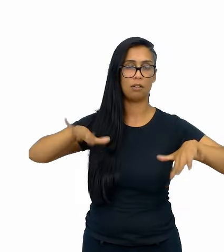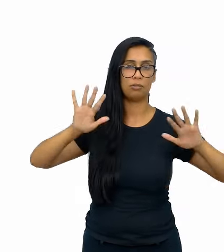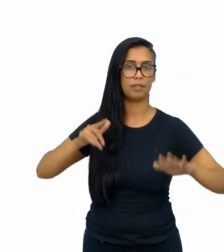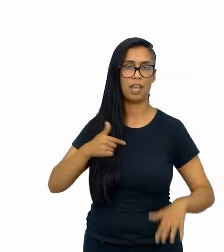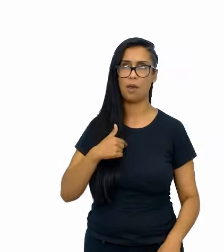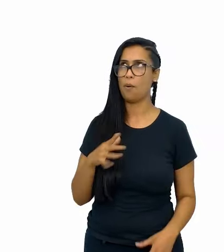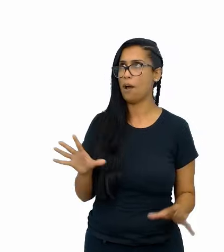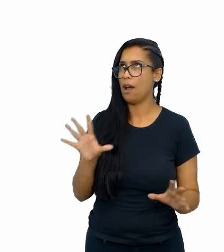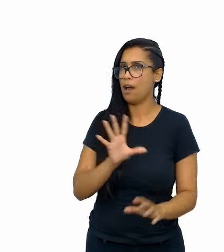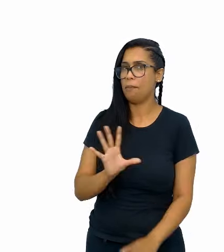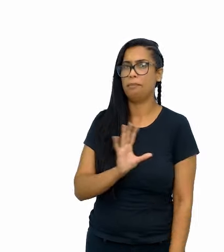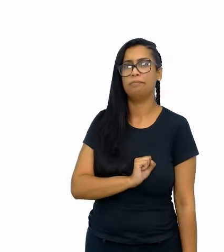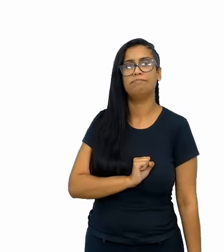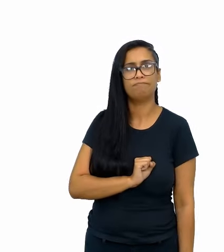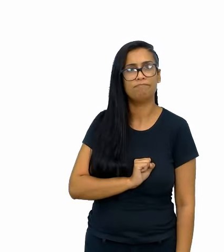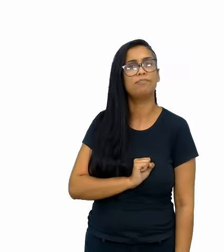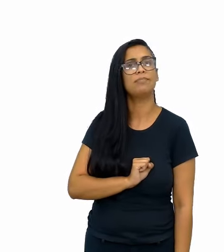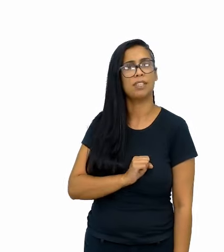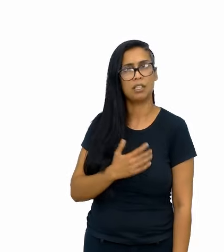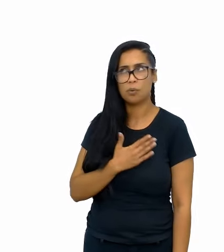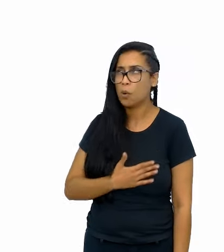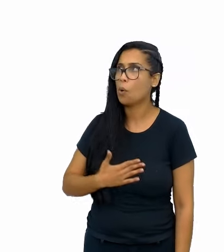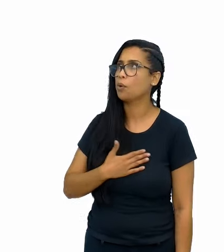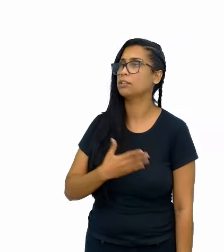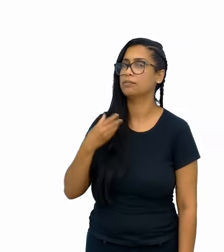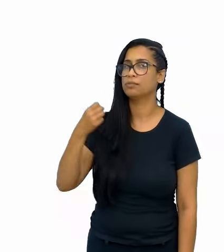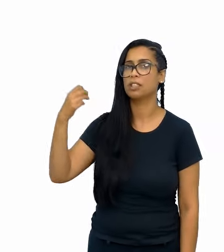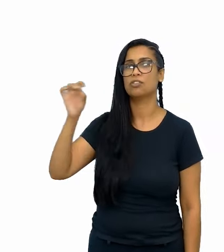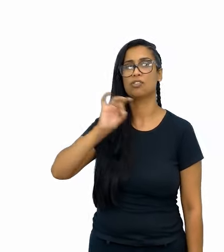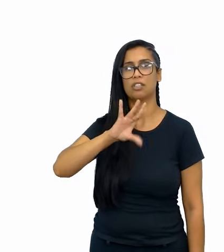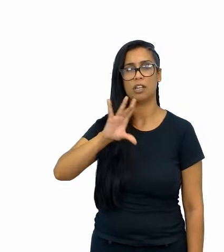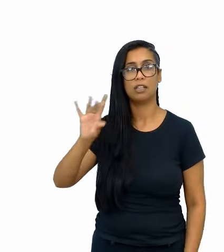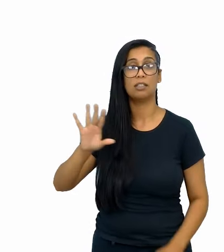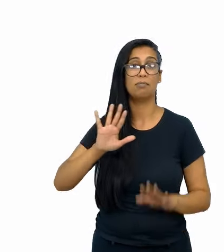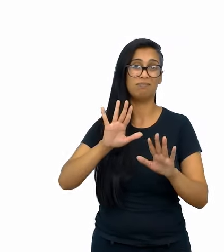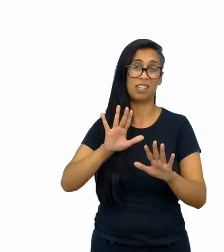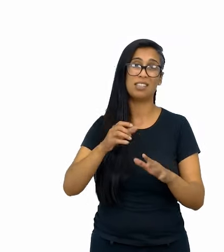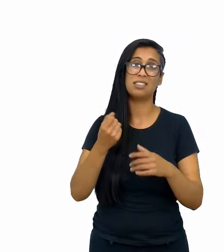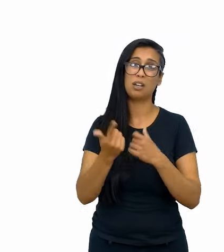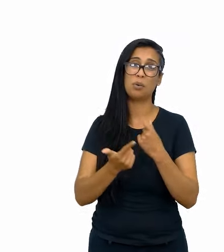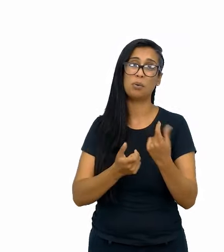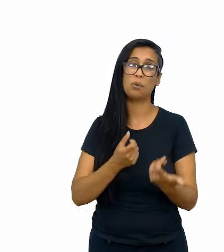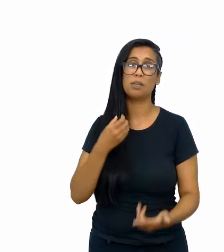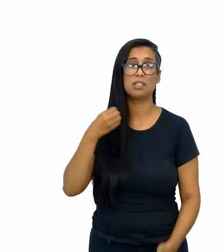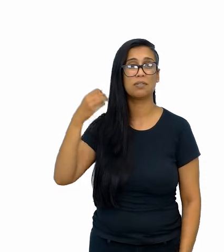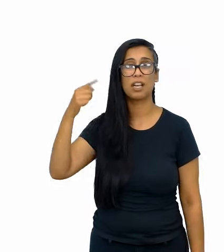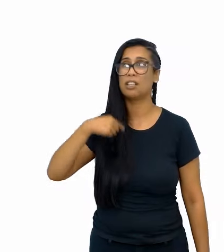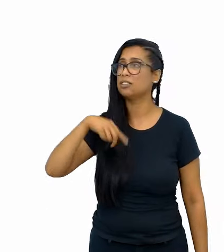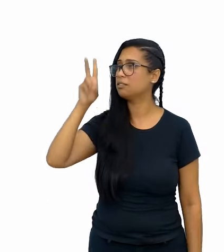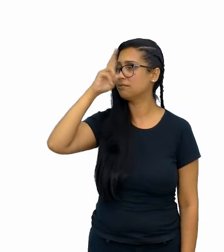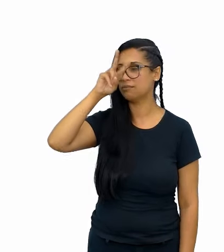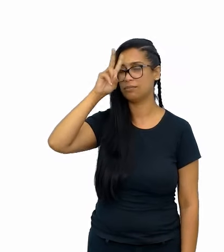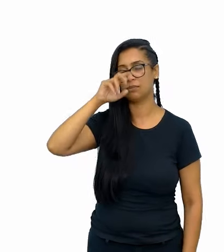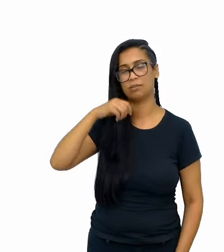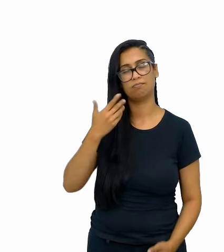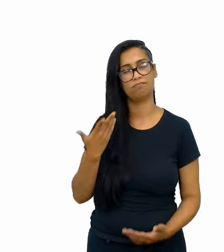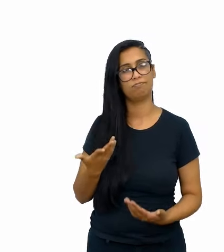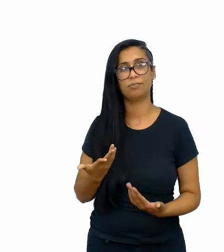que fizemos. O meu problema é que, de algumas, eu não me lembro de tudo, né? E ele continua